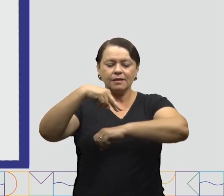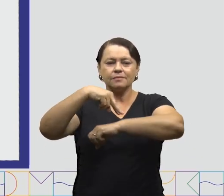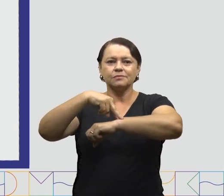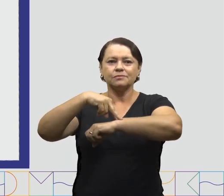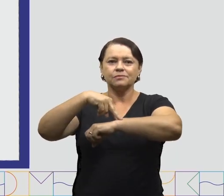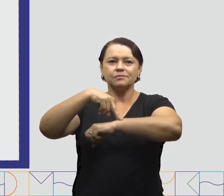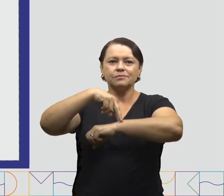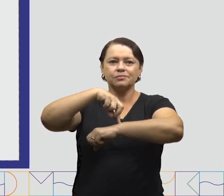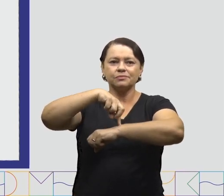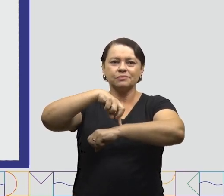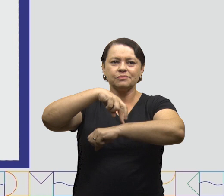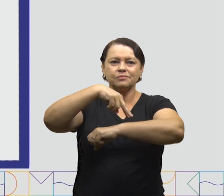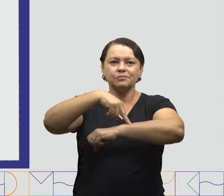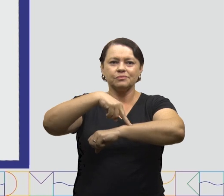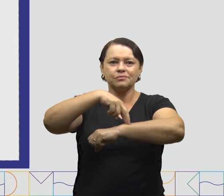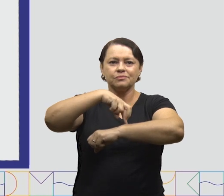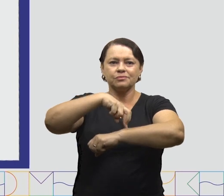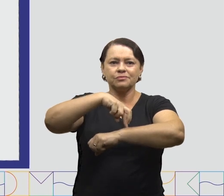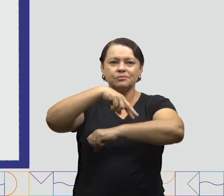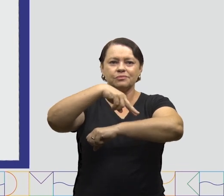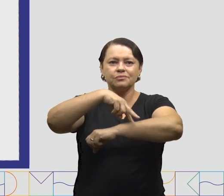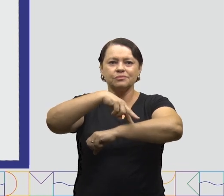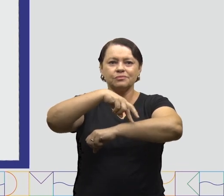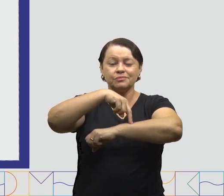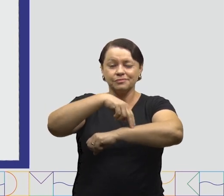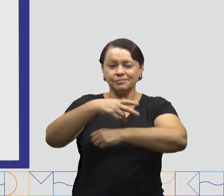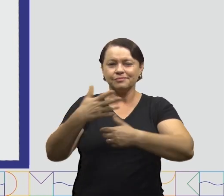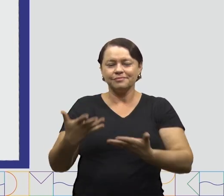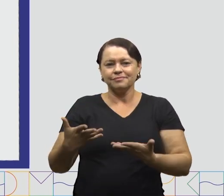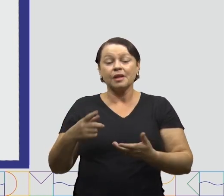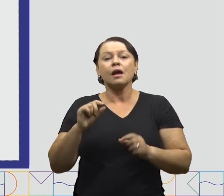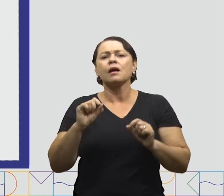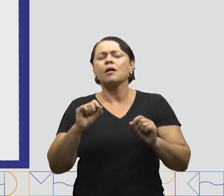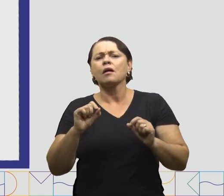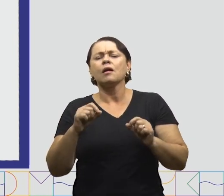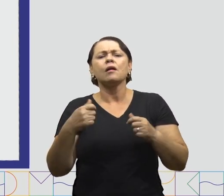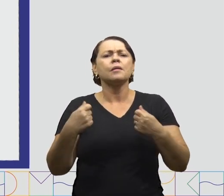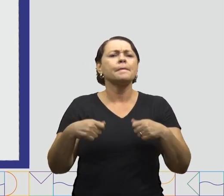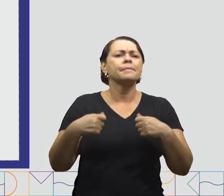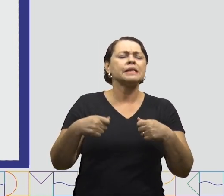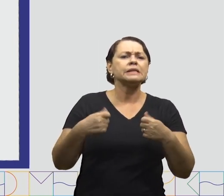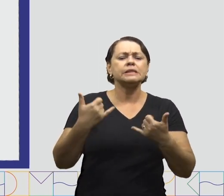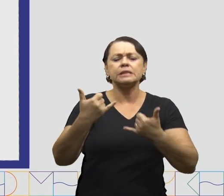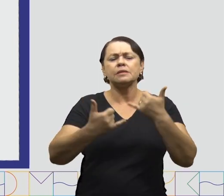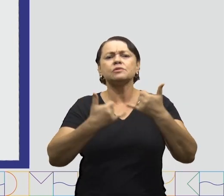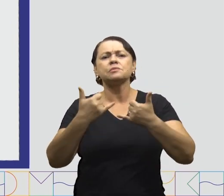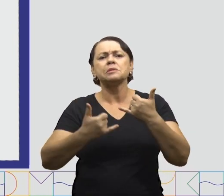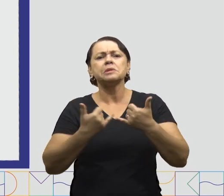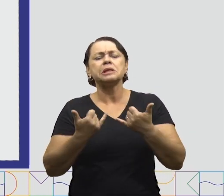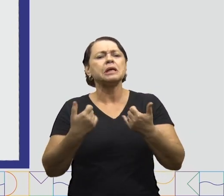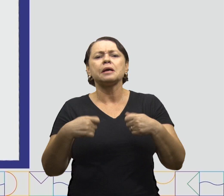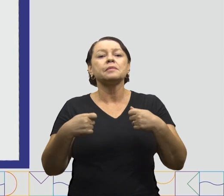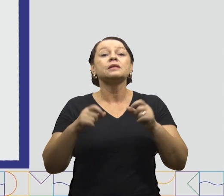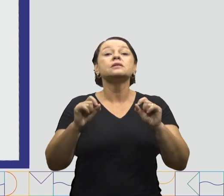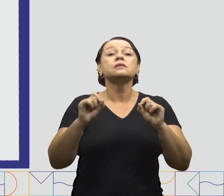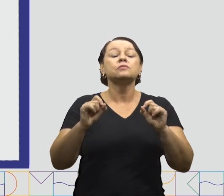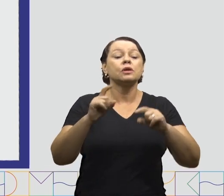amarelinha. Agora vamos para o segundo tópico, que é a preparação. O que nós precisamos para brincar de